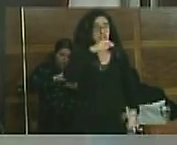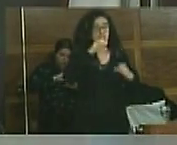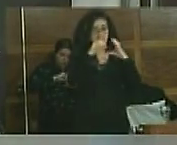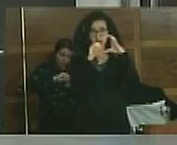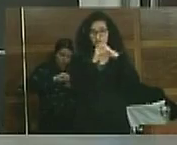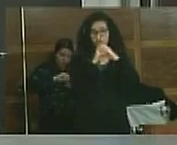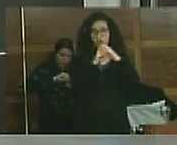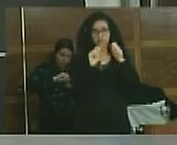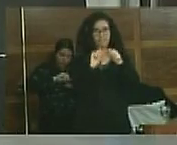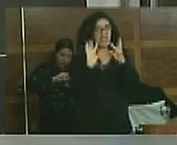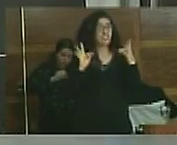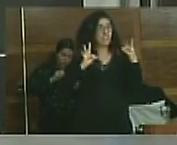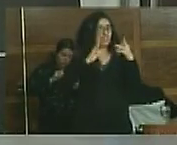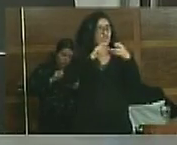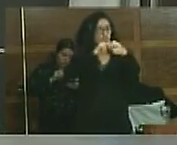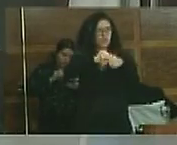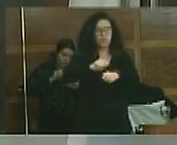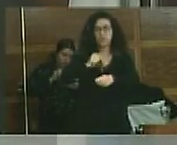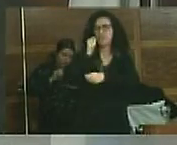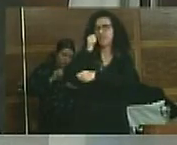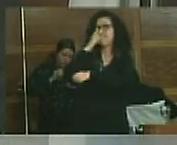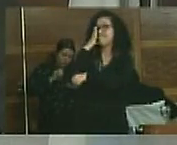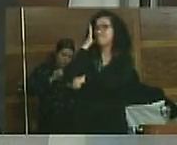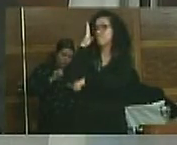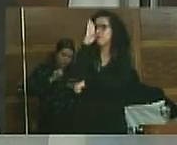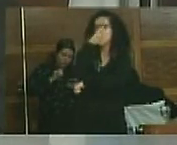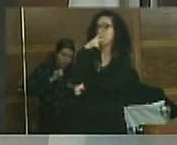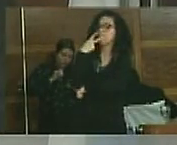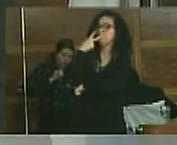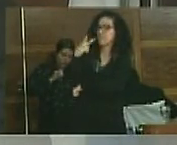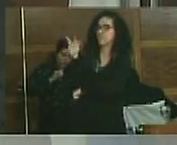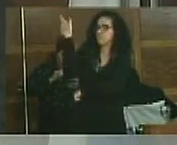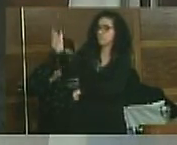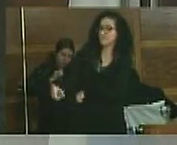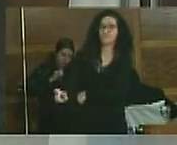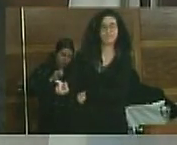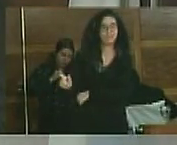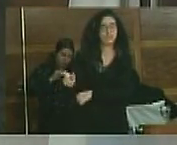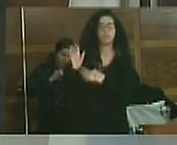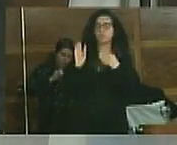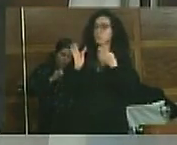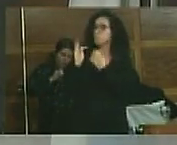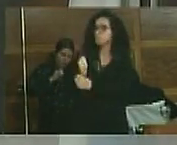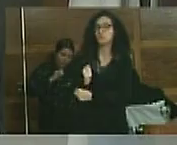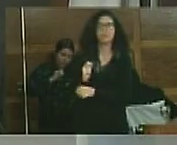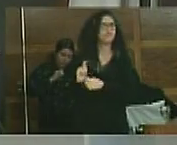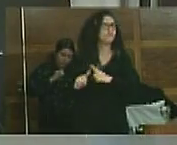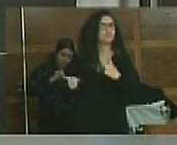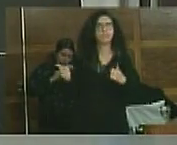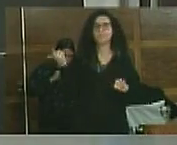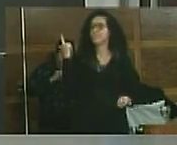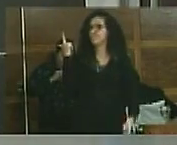para poder denegrir a imagem desse candidato. Tenta de tudo, mas não vai